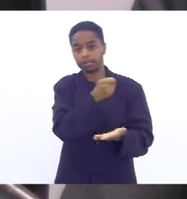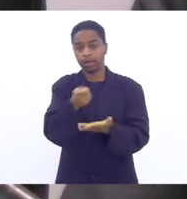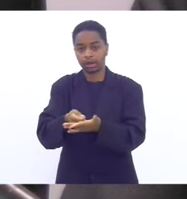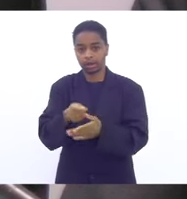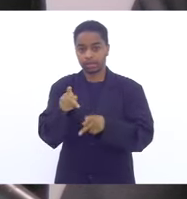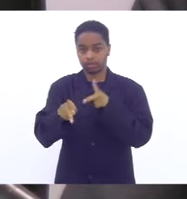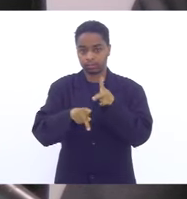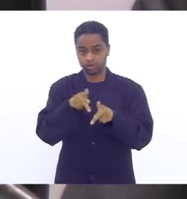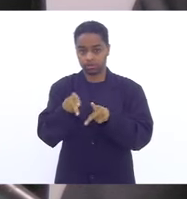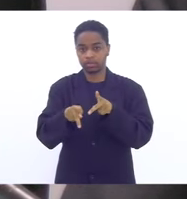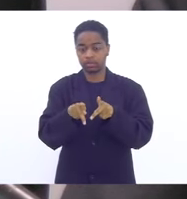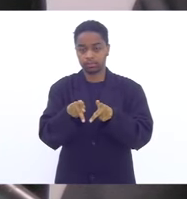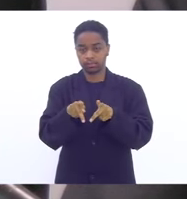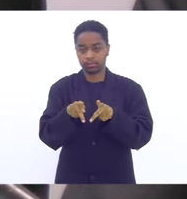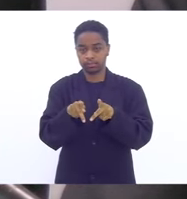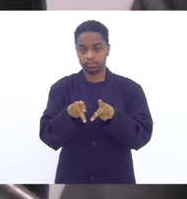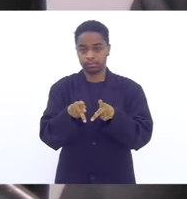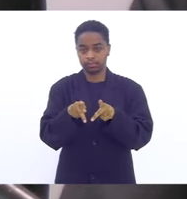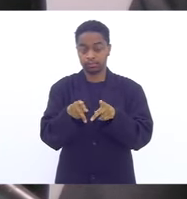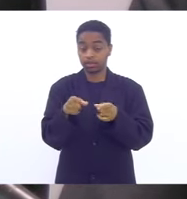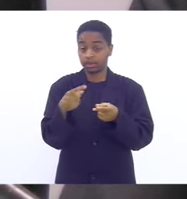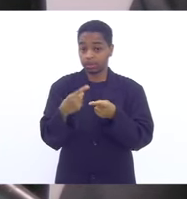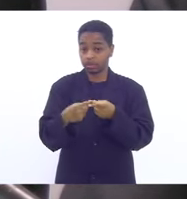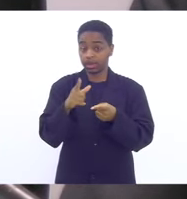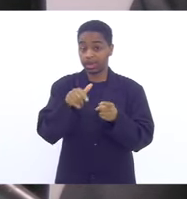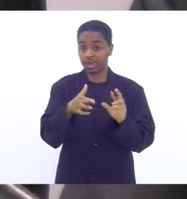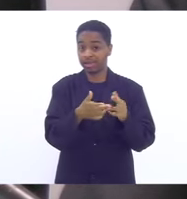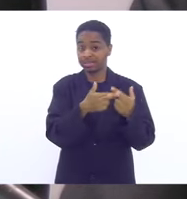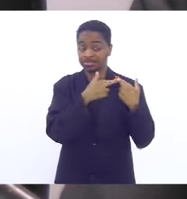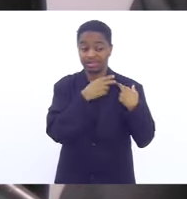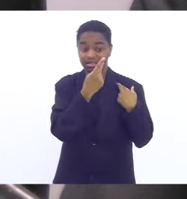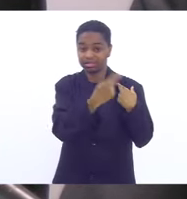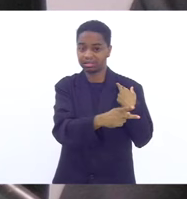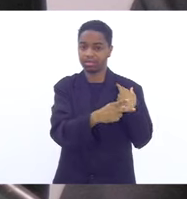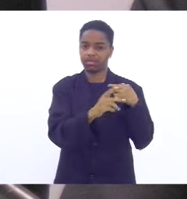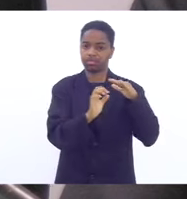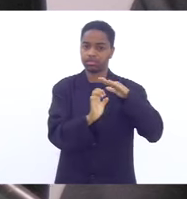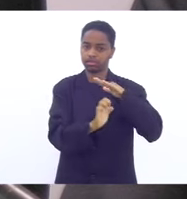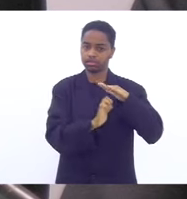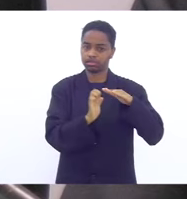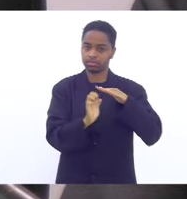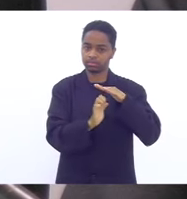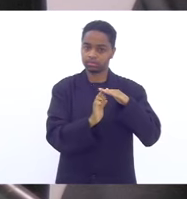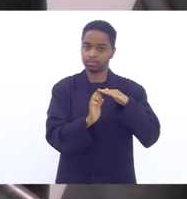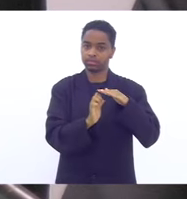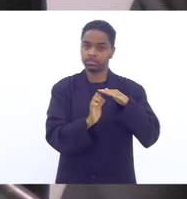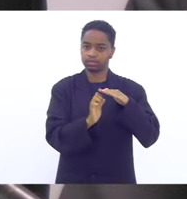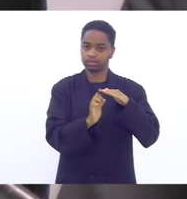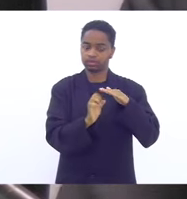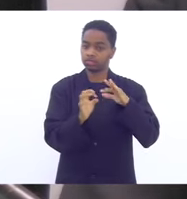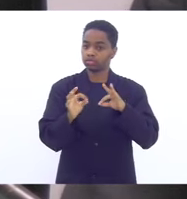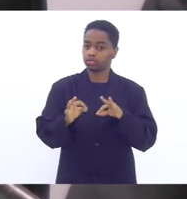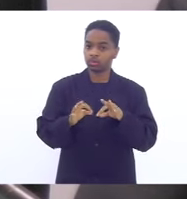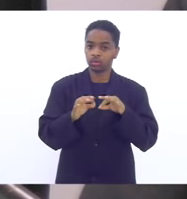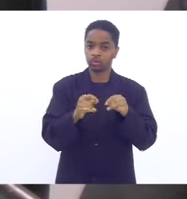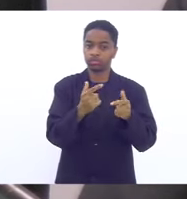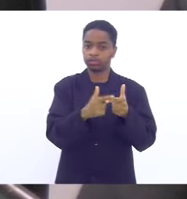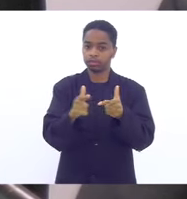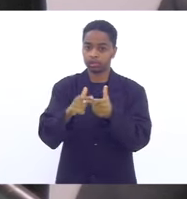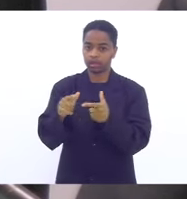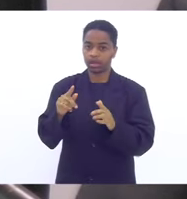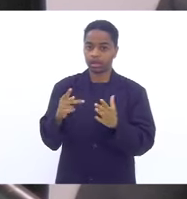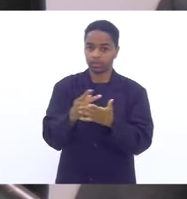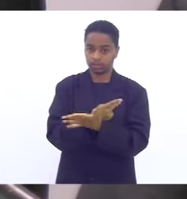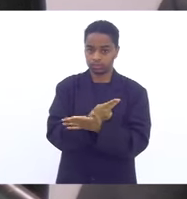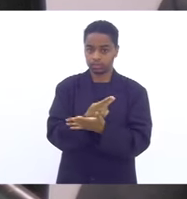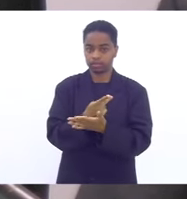população, visto que é de responsabilidade da empresa todos os impretérios que tivemos, como